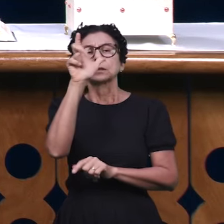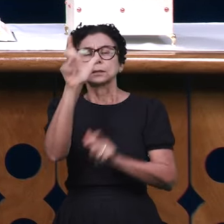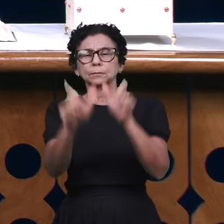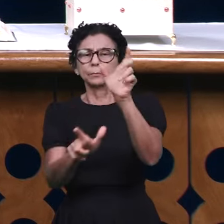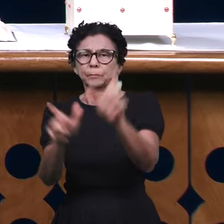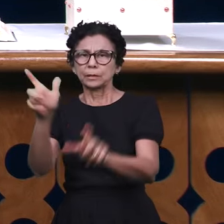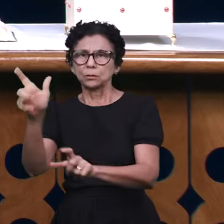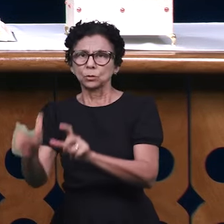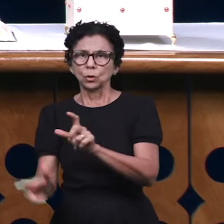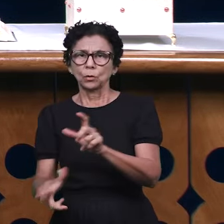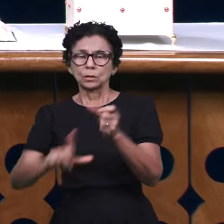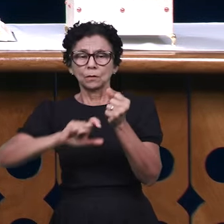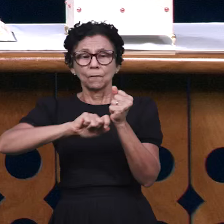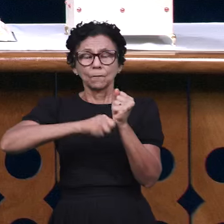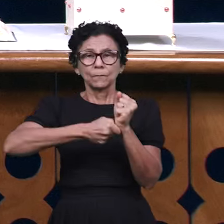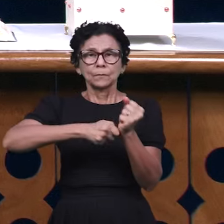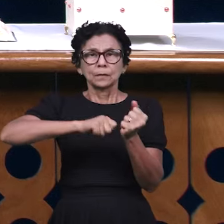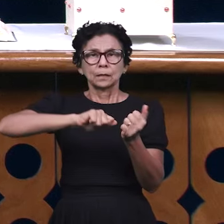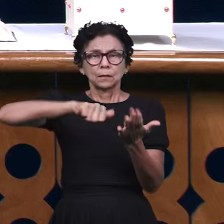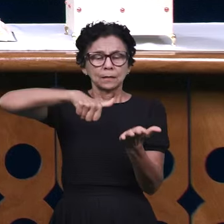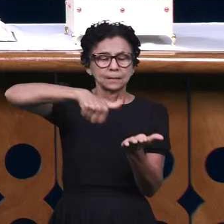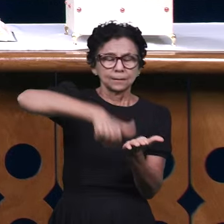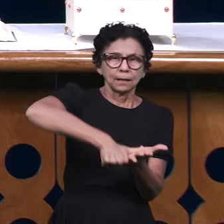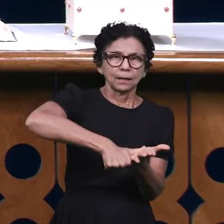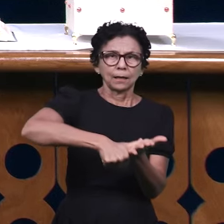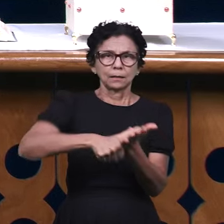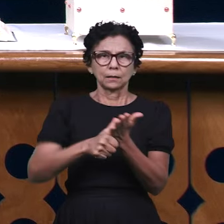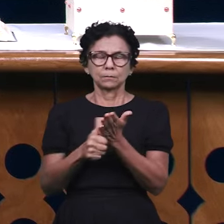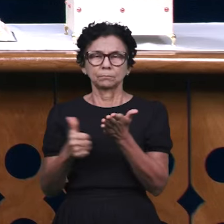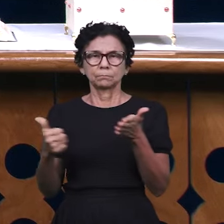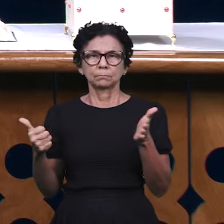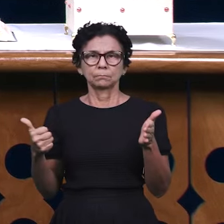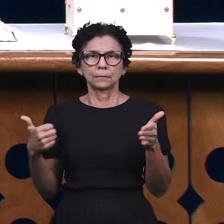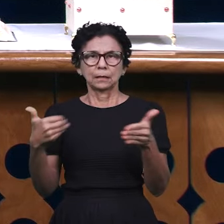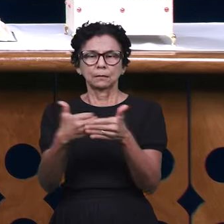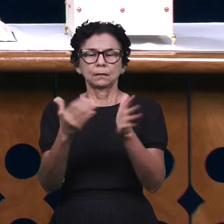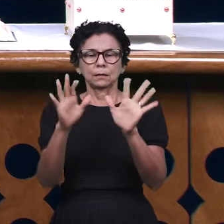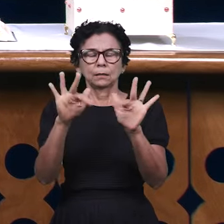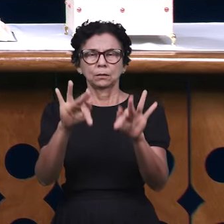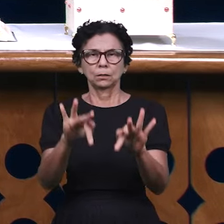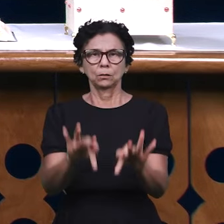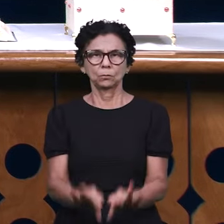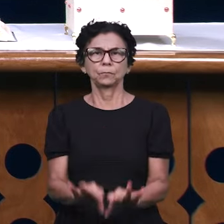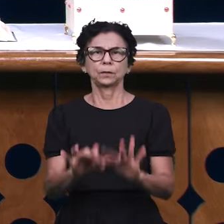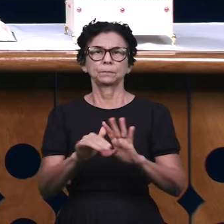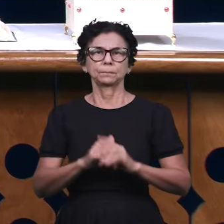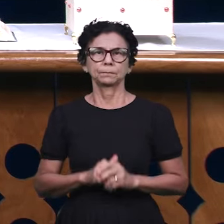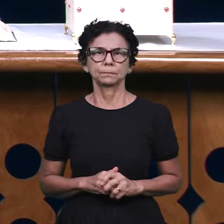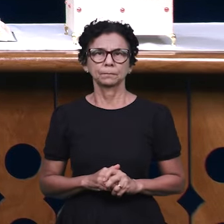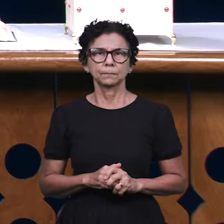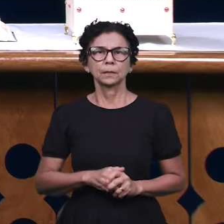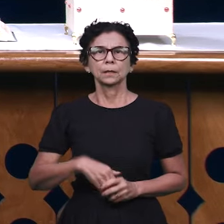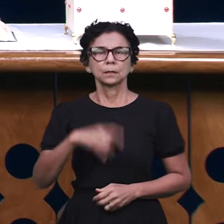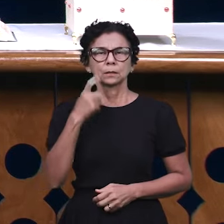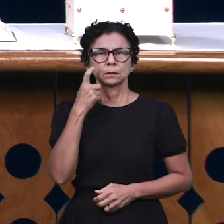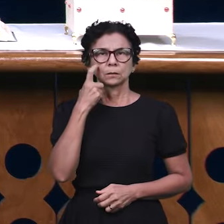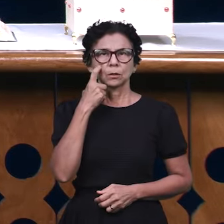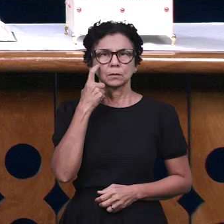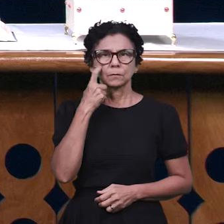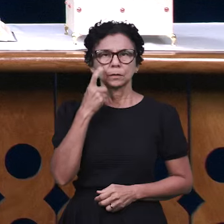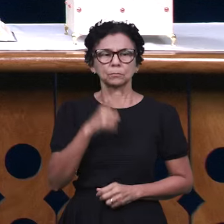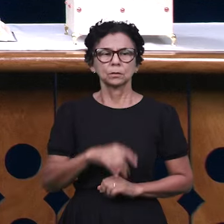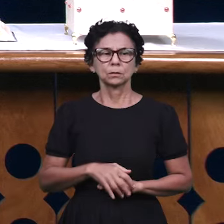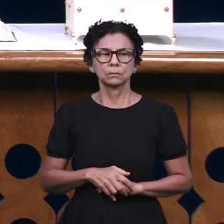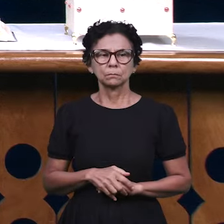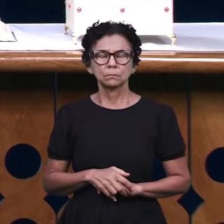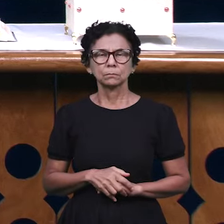selada até ao tempo do fim. Então, onde nós estamos vendo claramente que aquilo